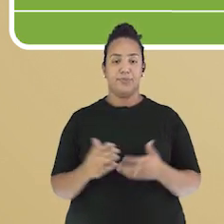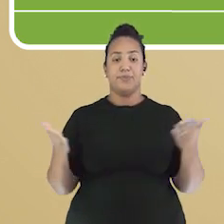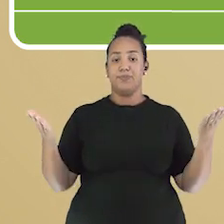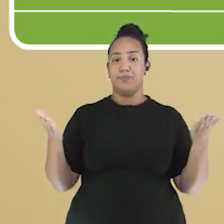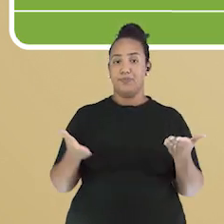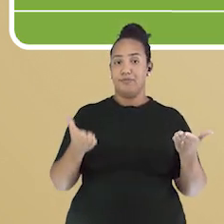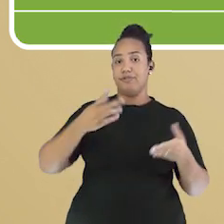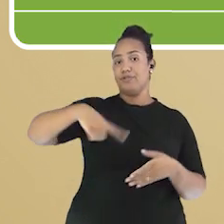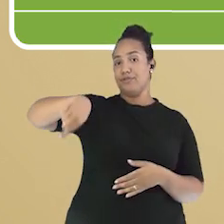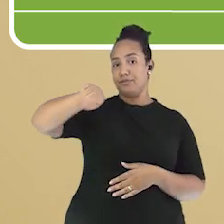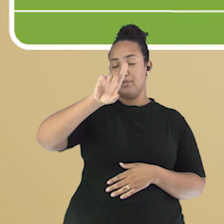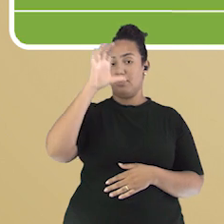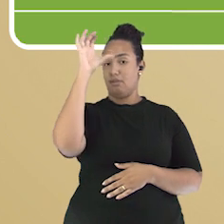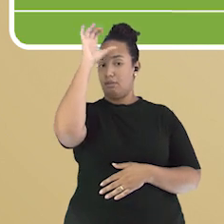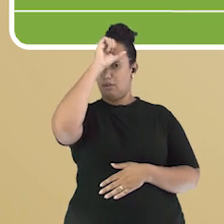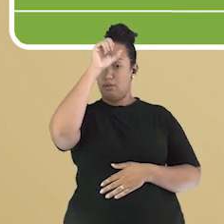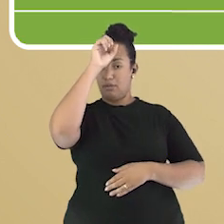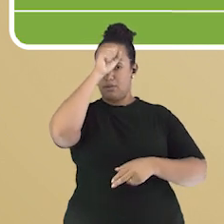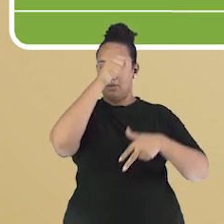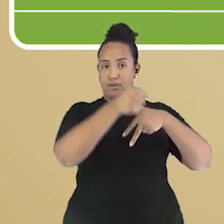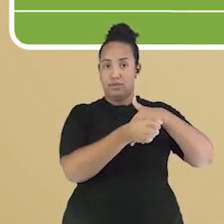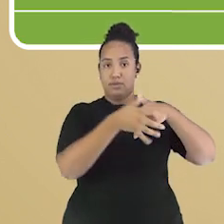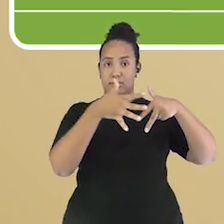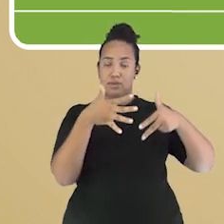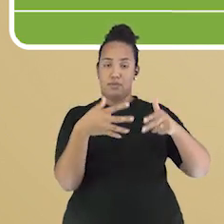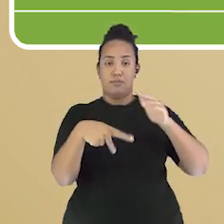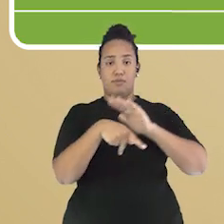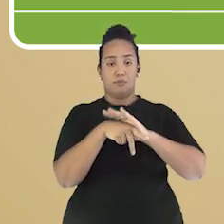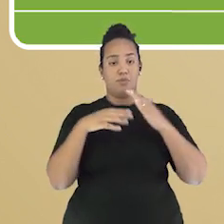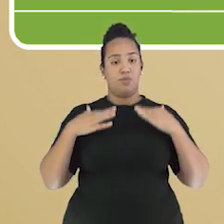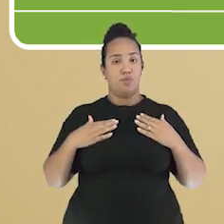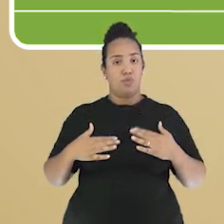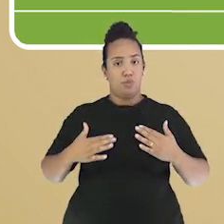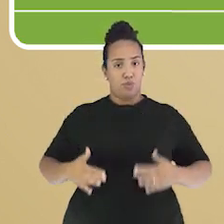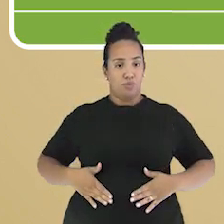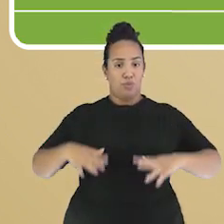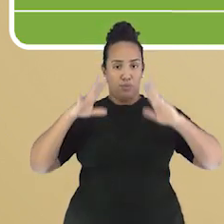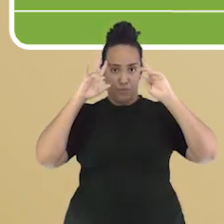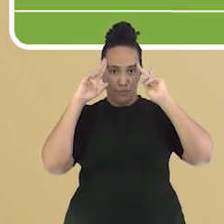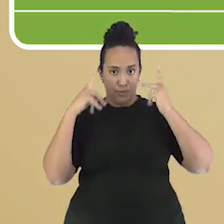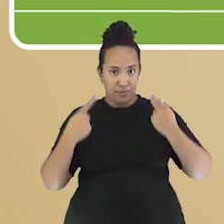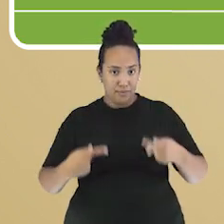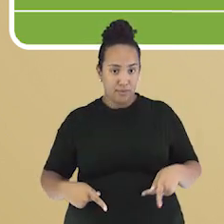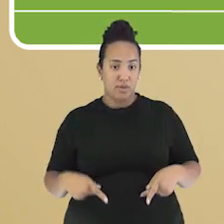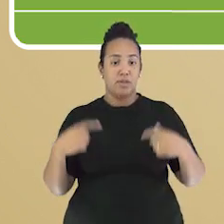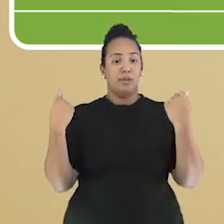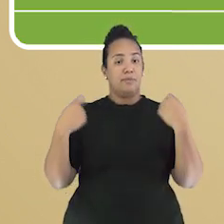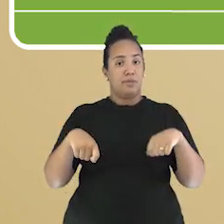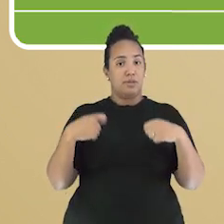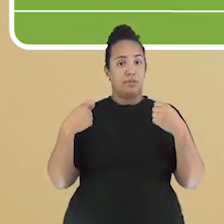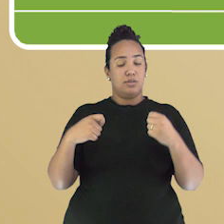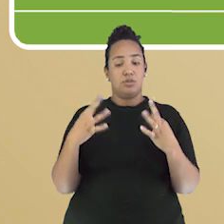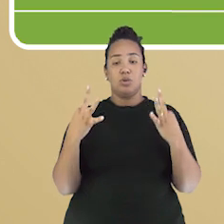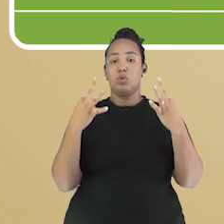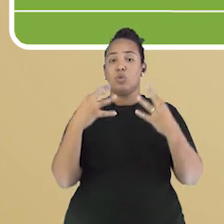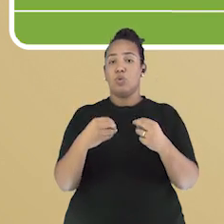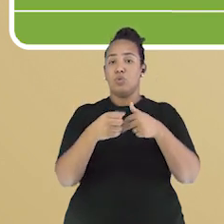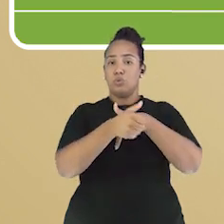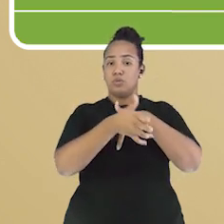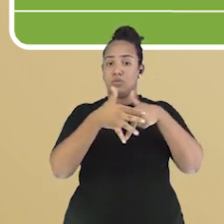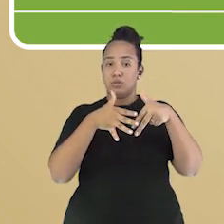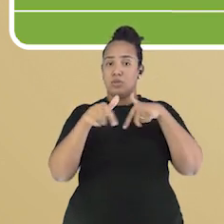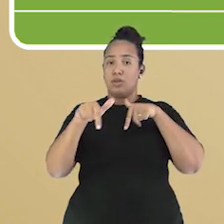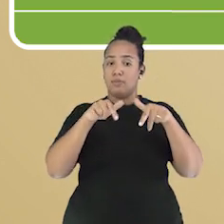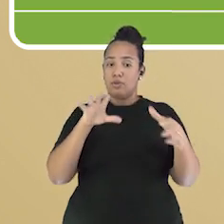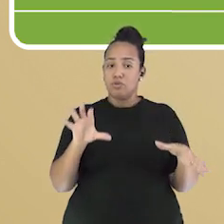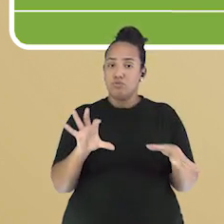E hoje aprendemos os sistemas do corpo humano, que precisam trabalhar de forma conjunta para que